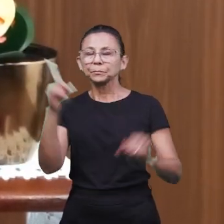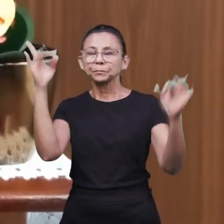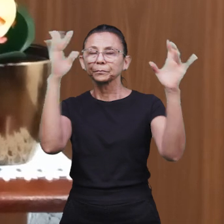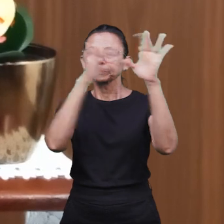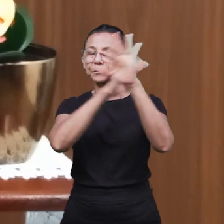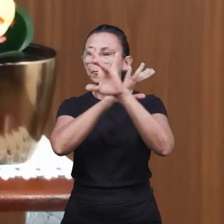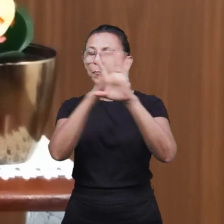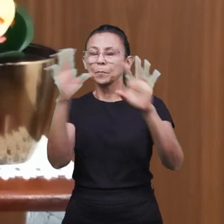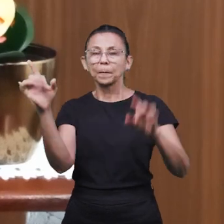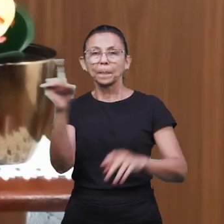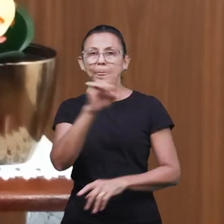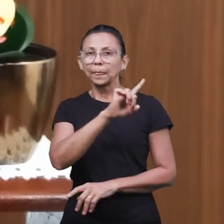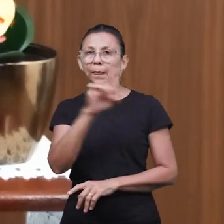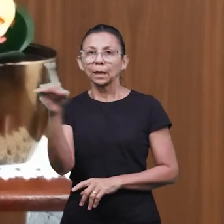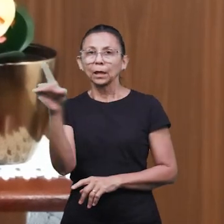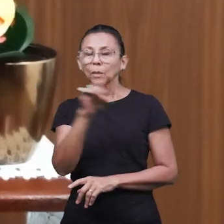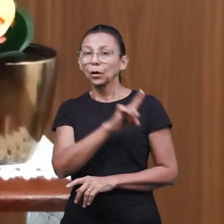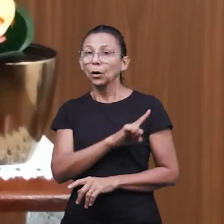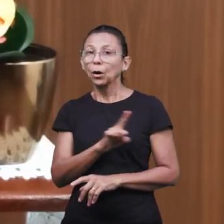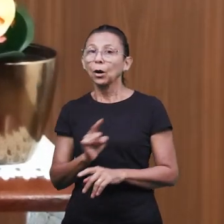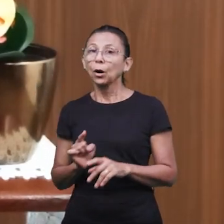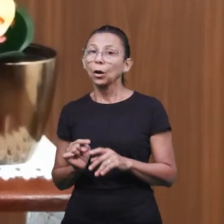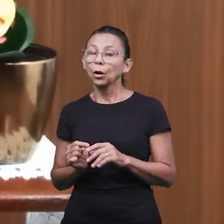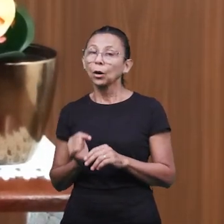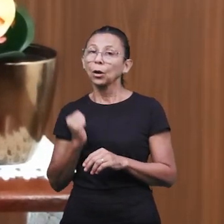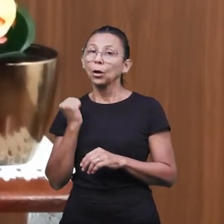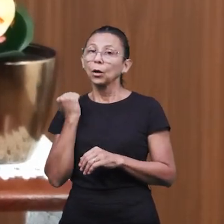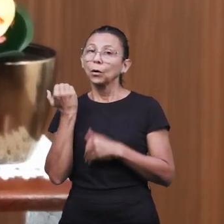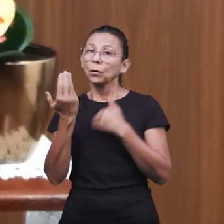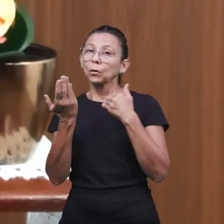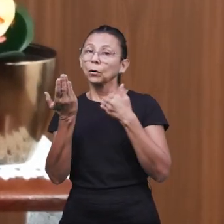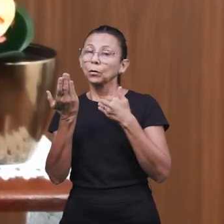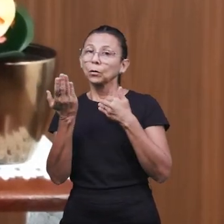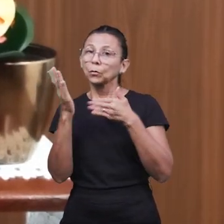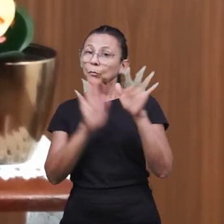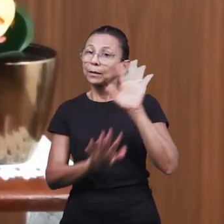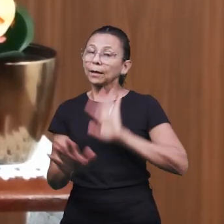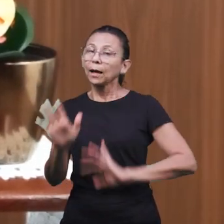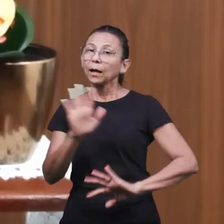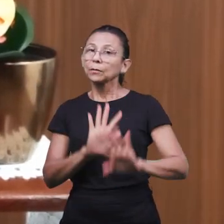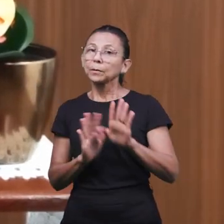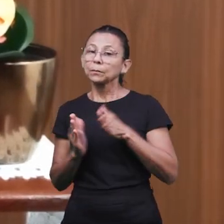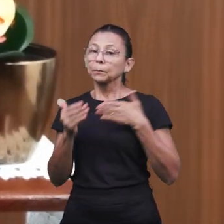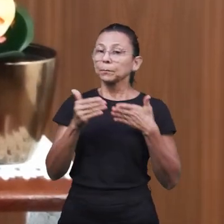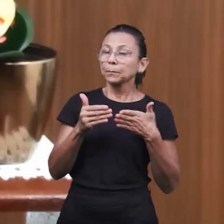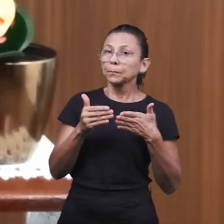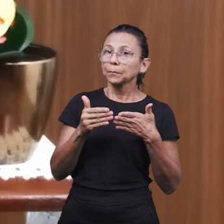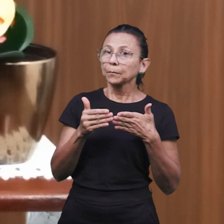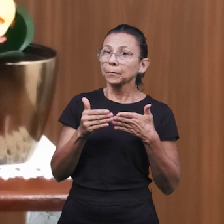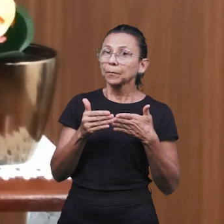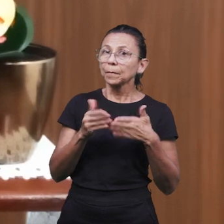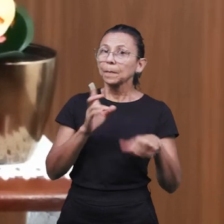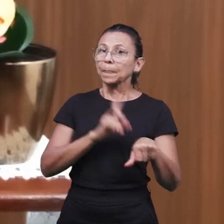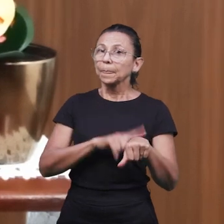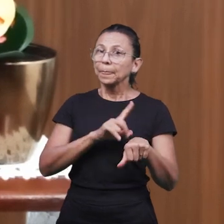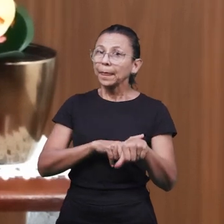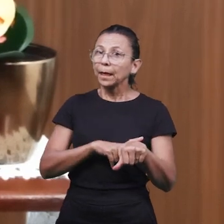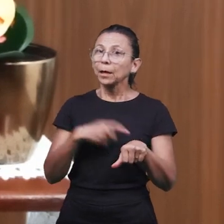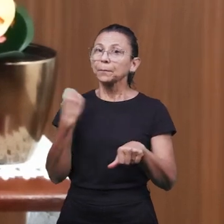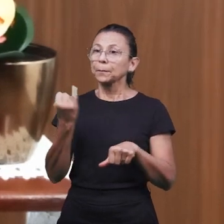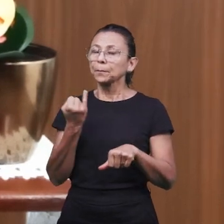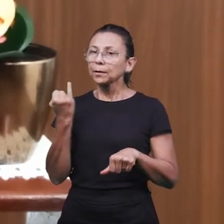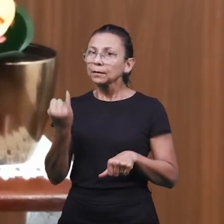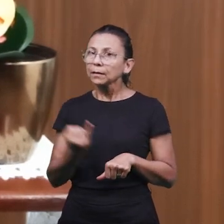adormecer, não podemos descuidar, não há tempo a perder. Esta velocidade está aí,